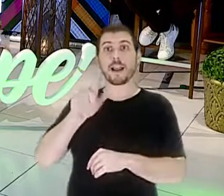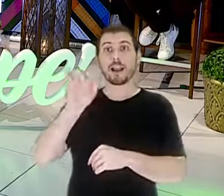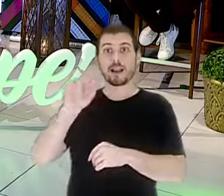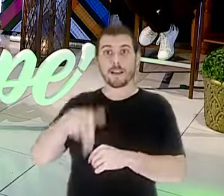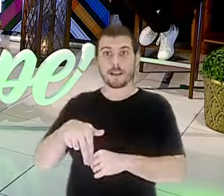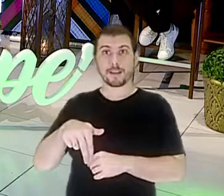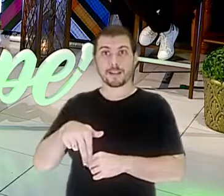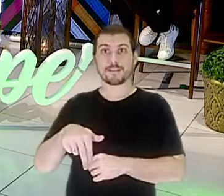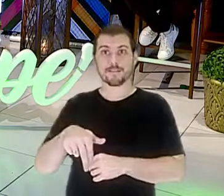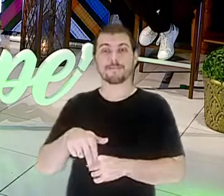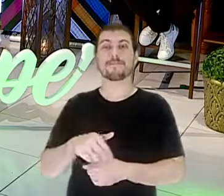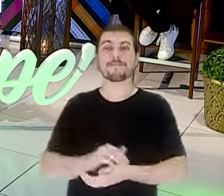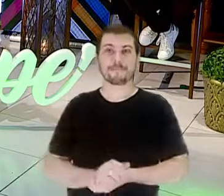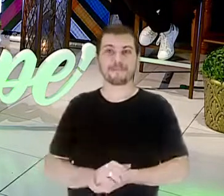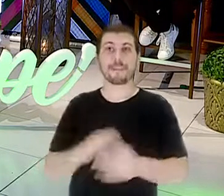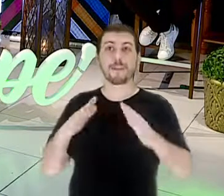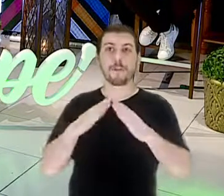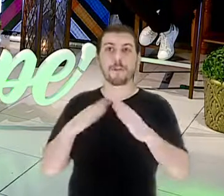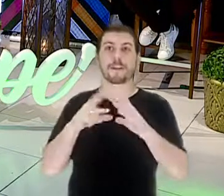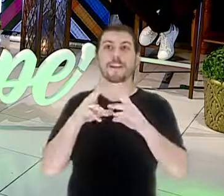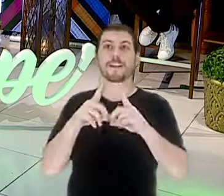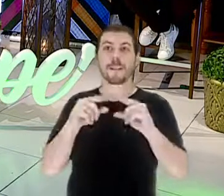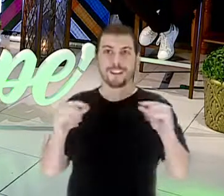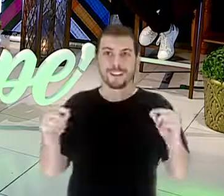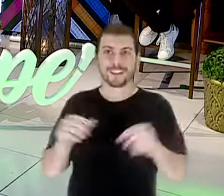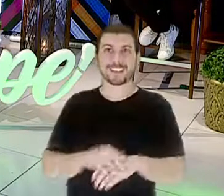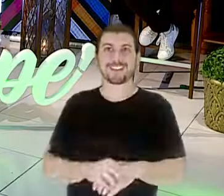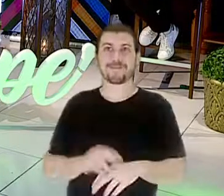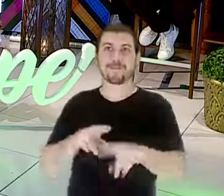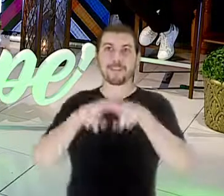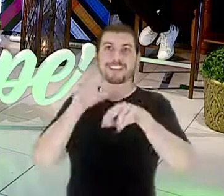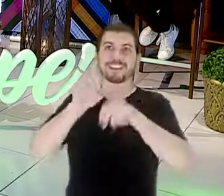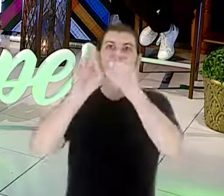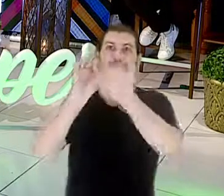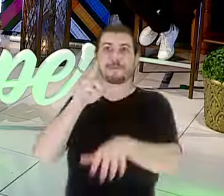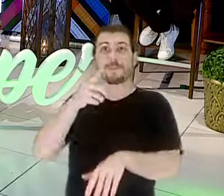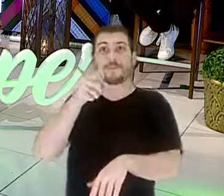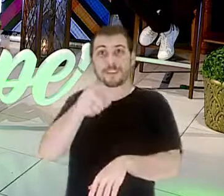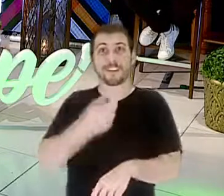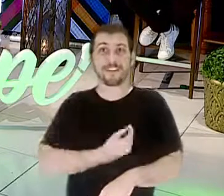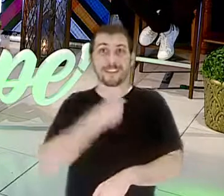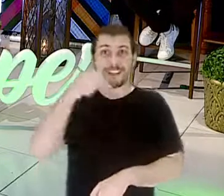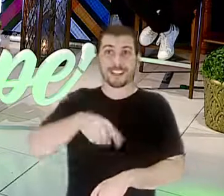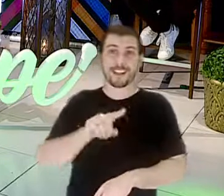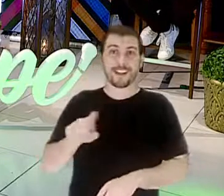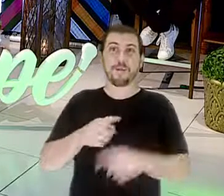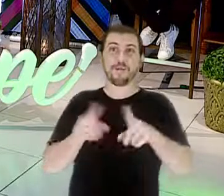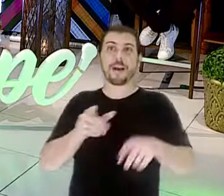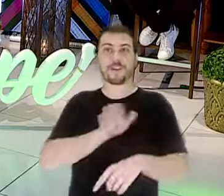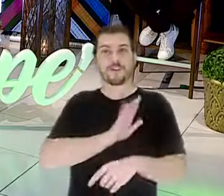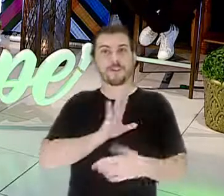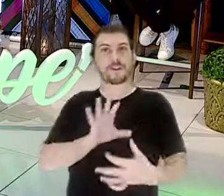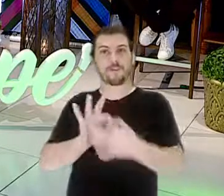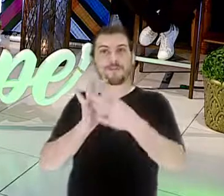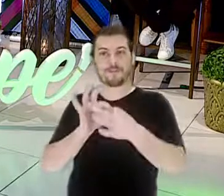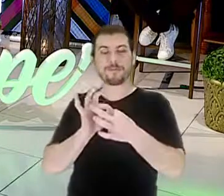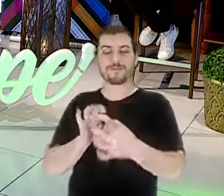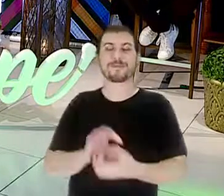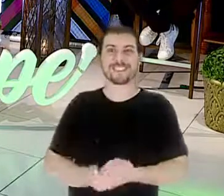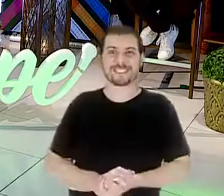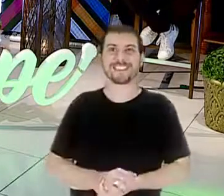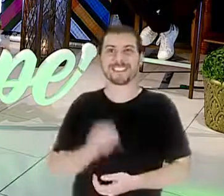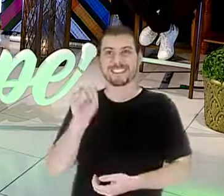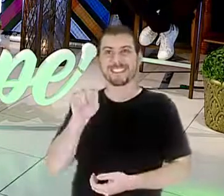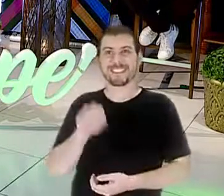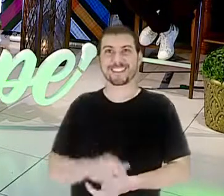querida. Deus abençoe você. Linda. Você não pode estar aqui, mas você está aqui de coração. Com certeza. Unida espiritualmente também, né? Moral, dedica